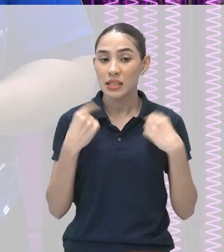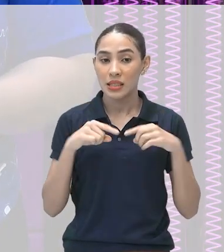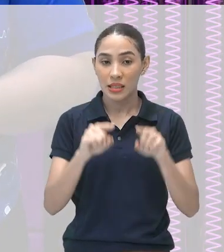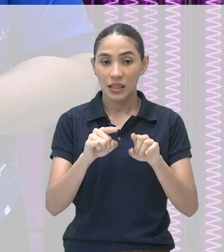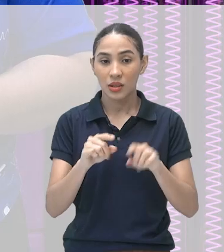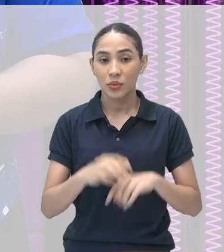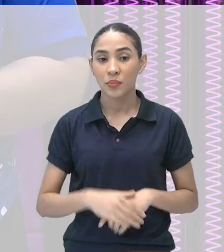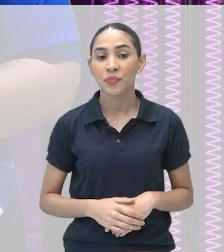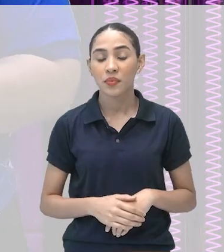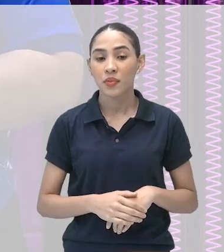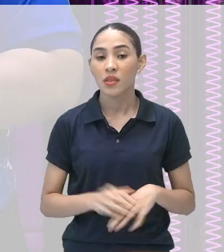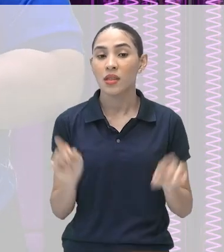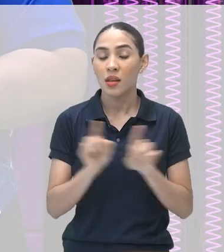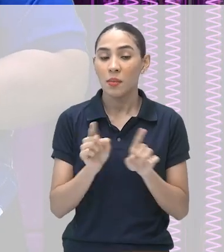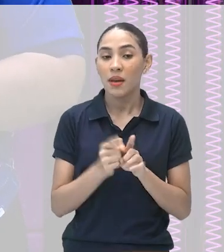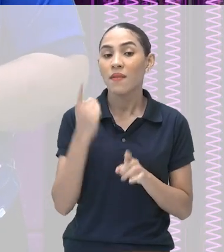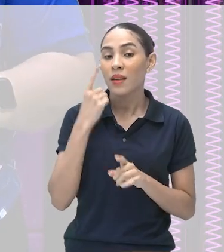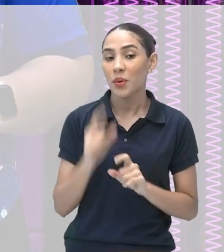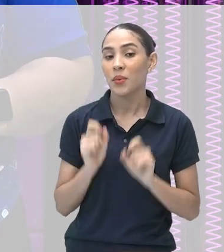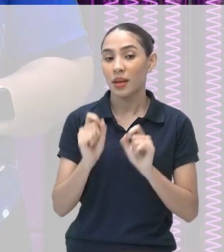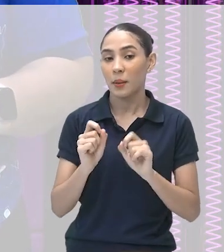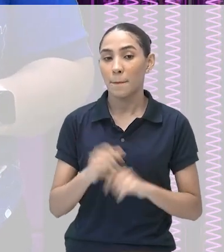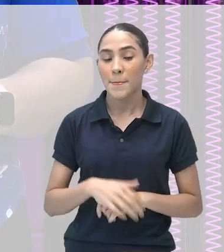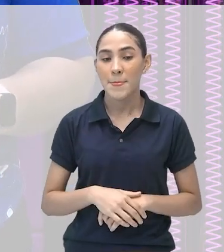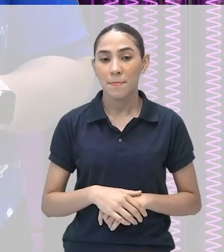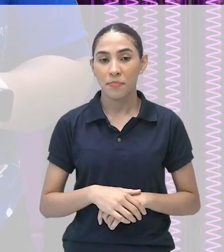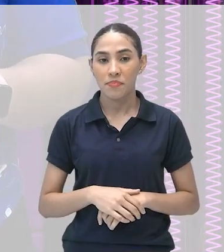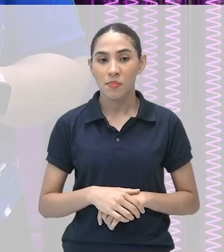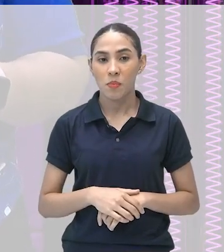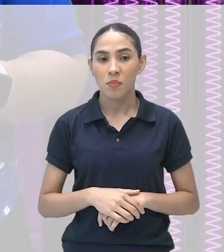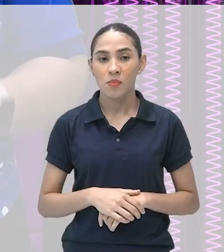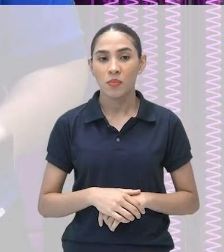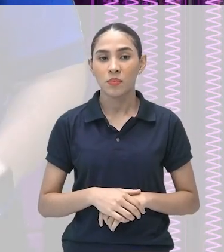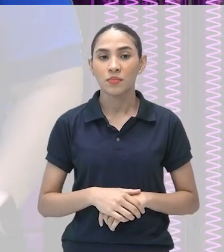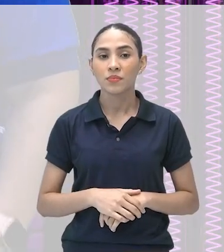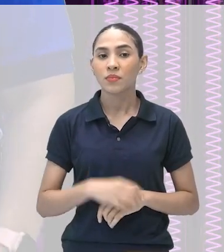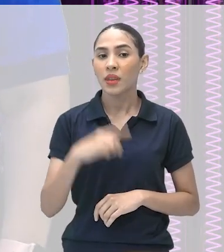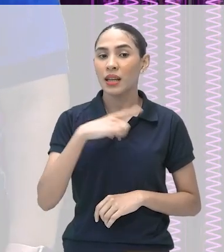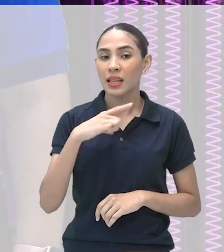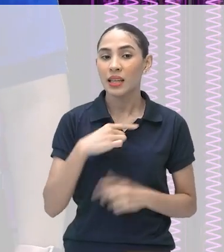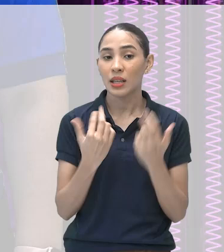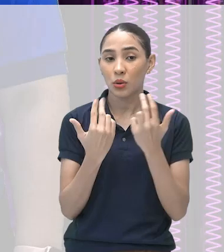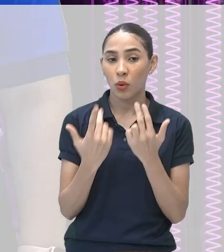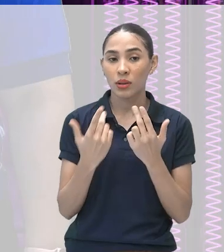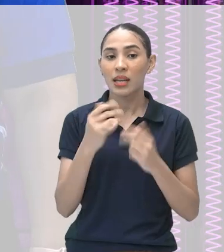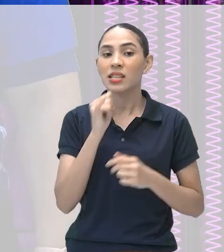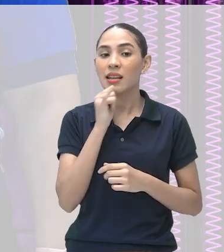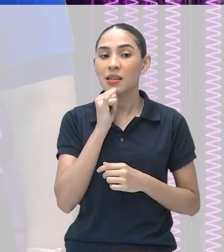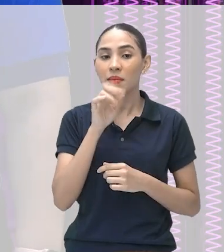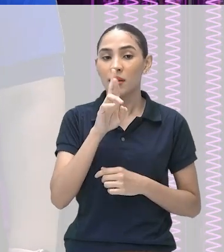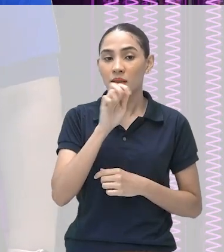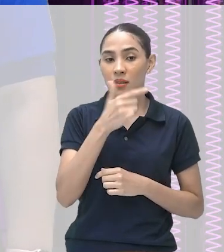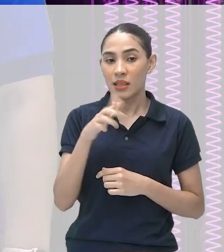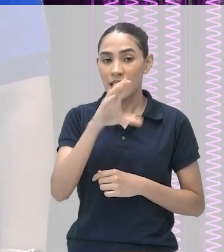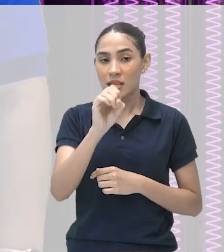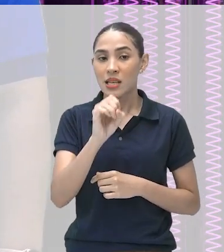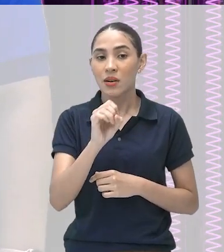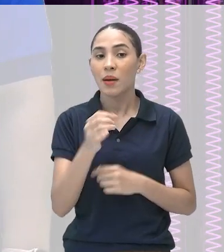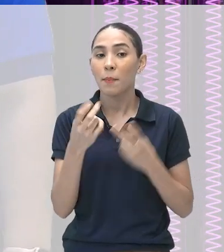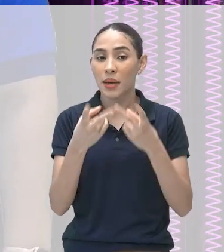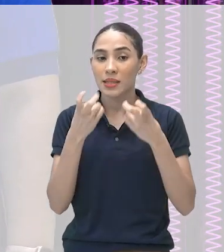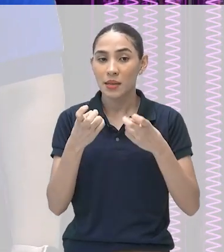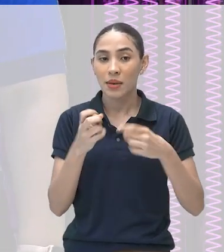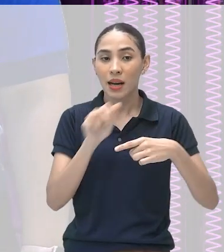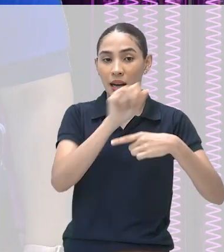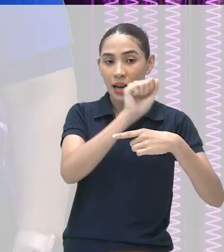nosso conteúdo, nós vamos ver agora quando nós temos a igualdade entre razões. Veja ali que a gente tem